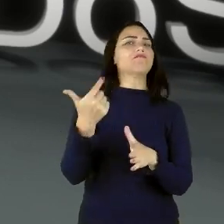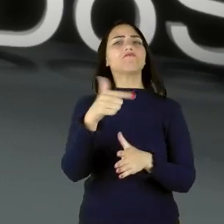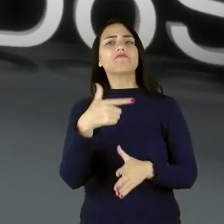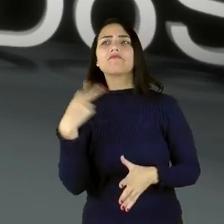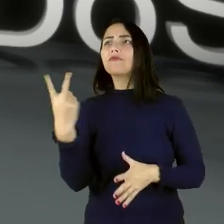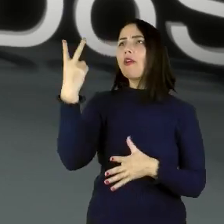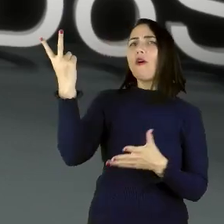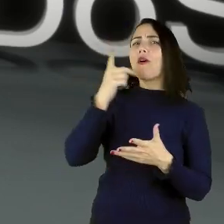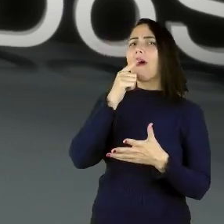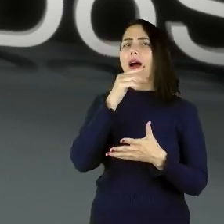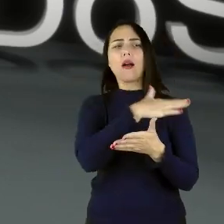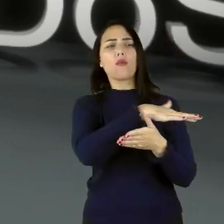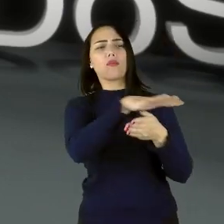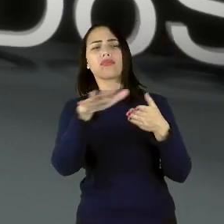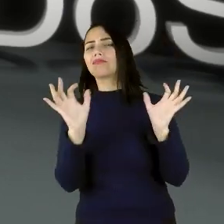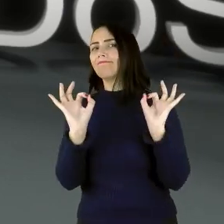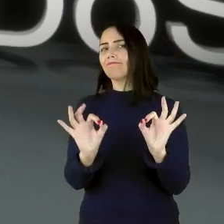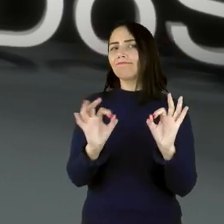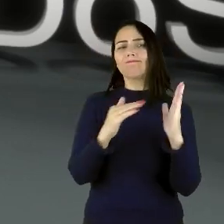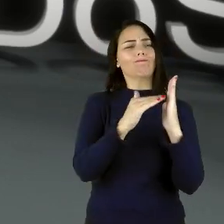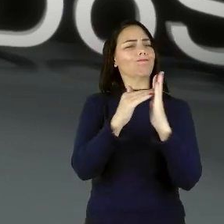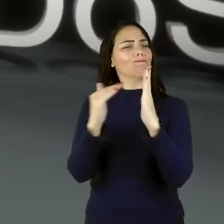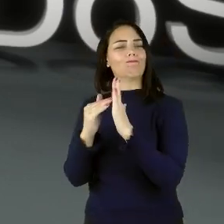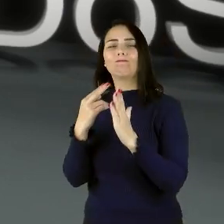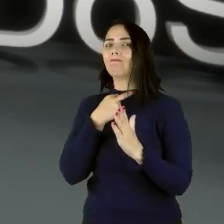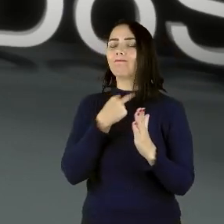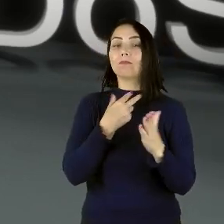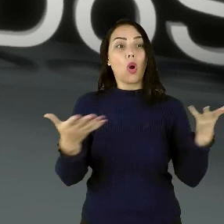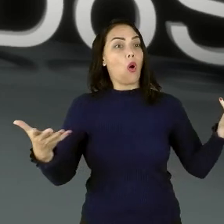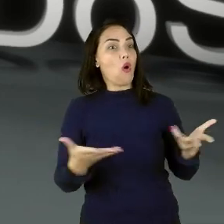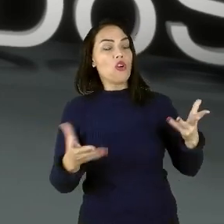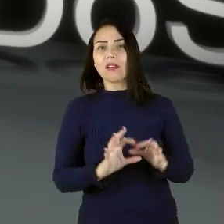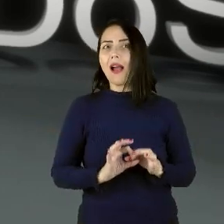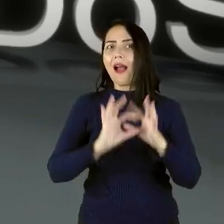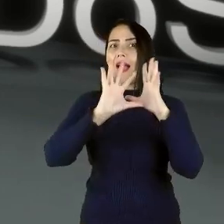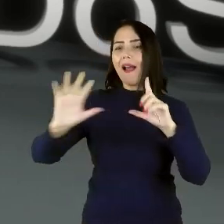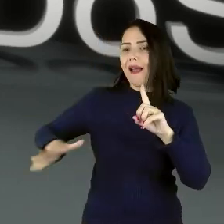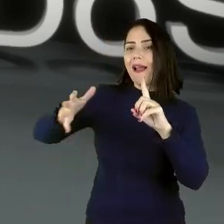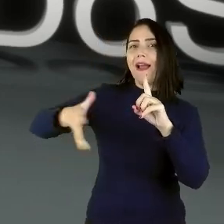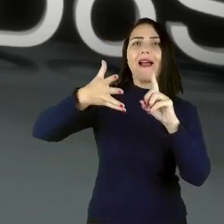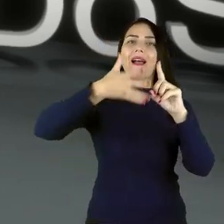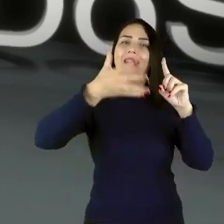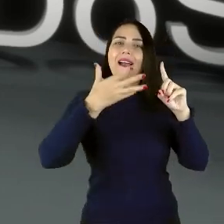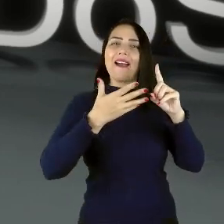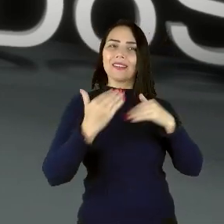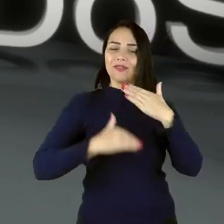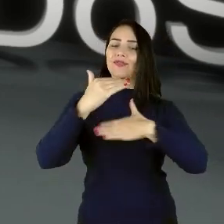por inundações e restrições ambientais. É hoje um elemento fomentador do